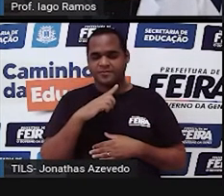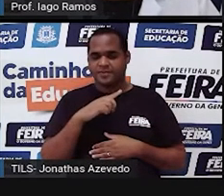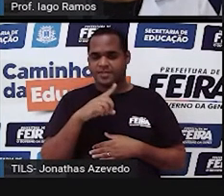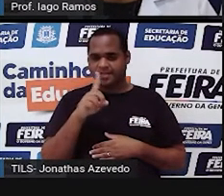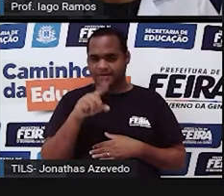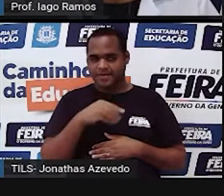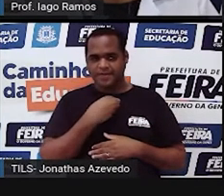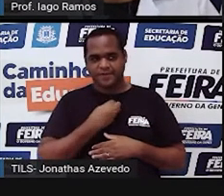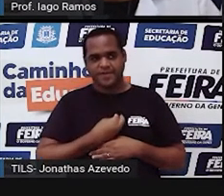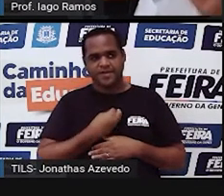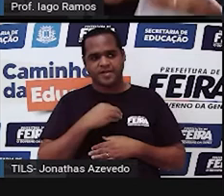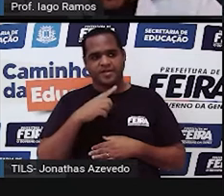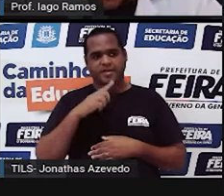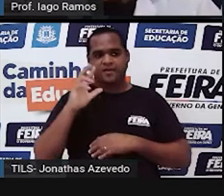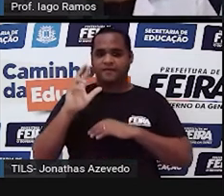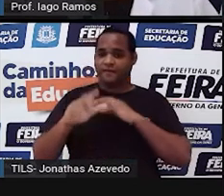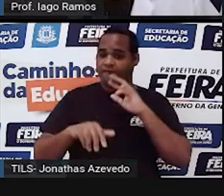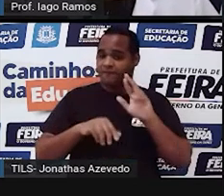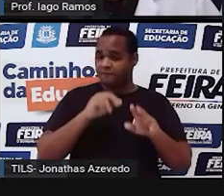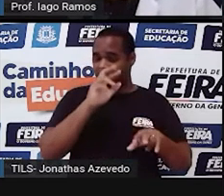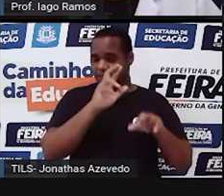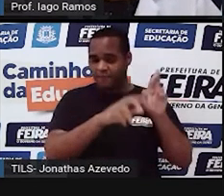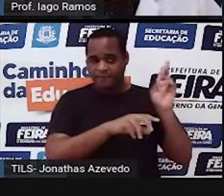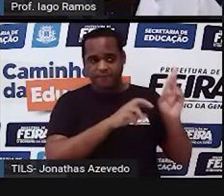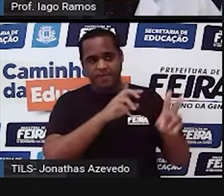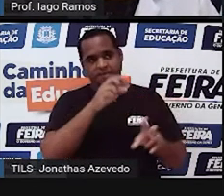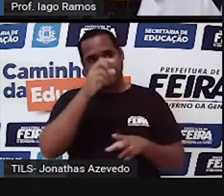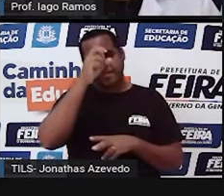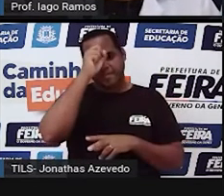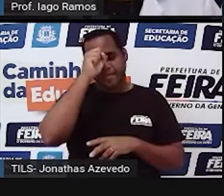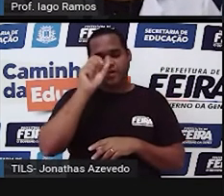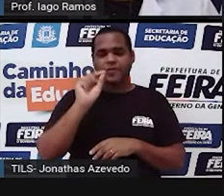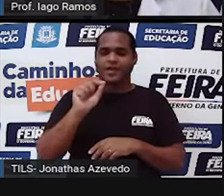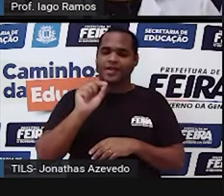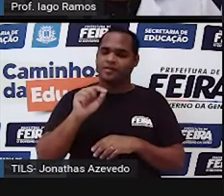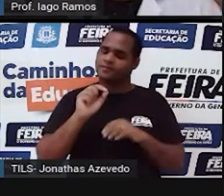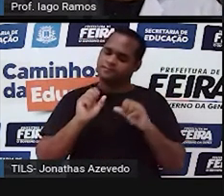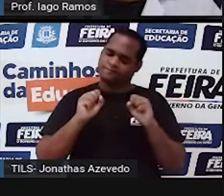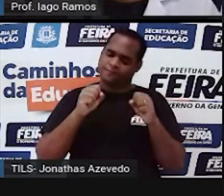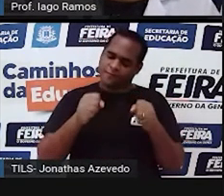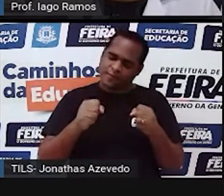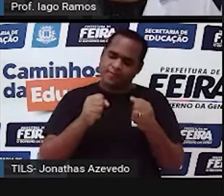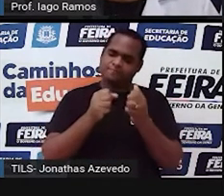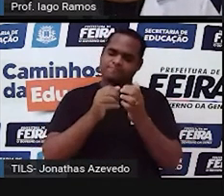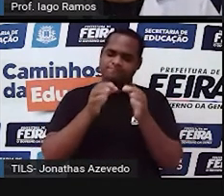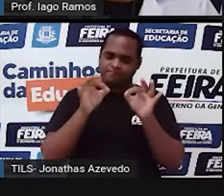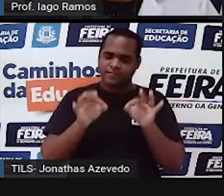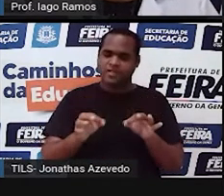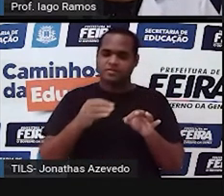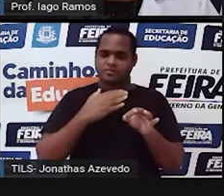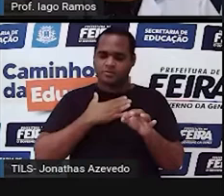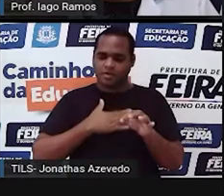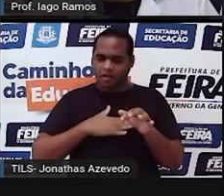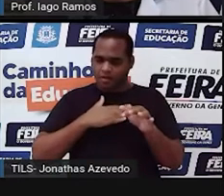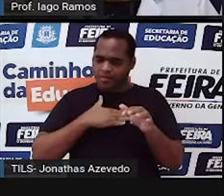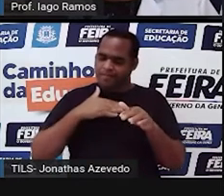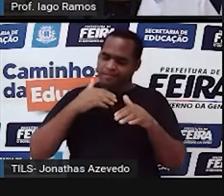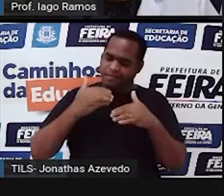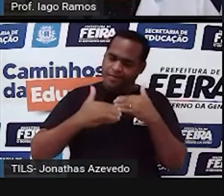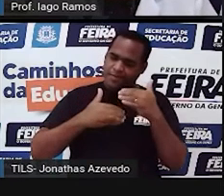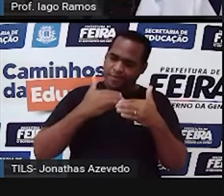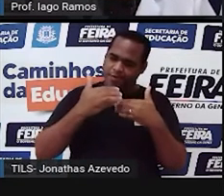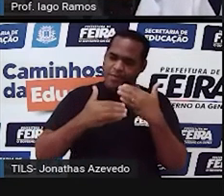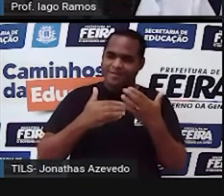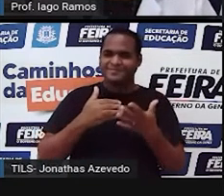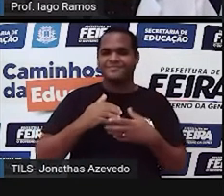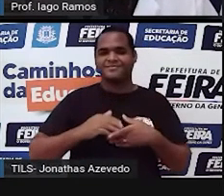tipos diferentes. E a gente vai aprender nessa aula. Vamos caminhando devagarzinho para a gente entender as coisas direitinho, tá